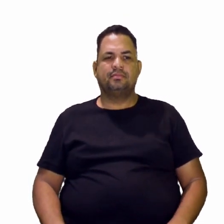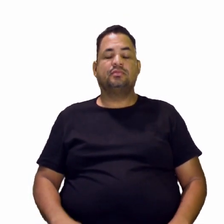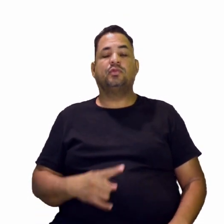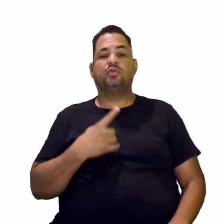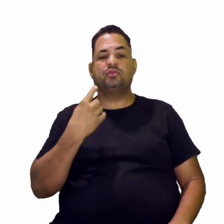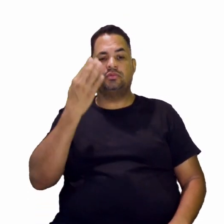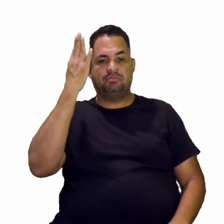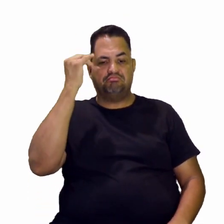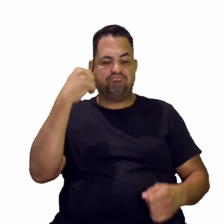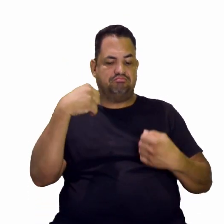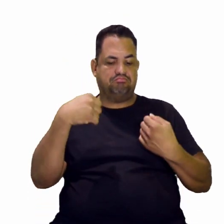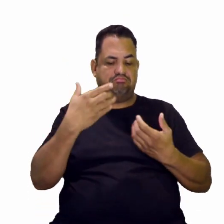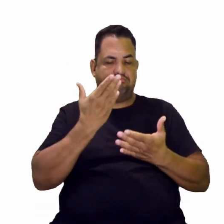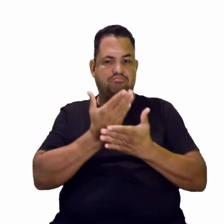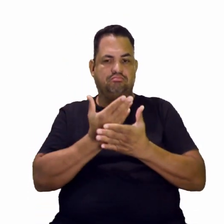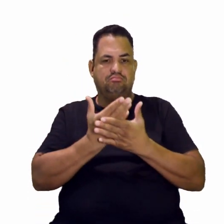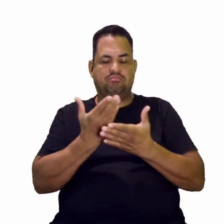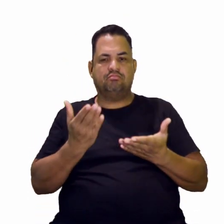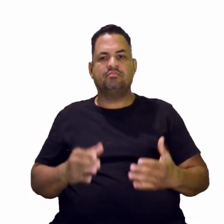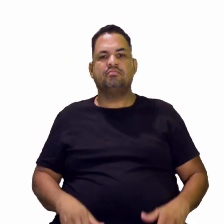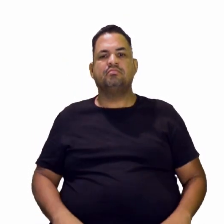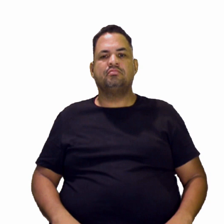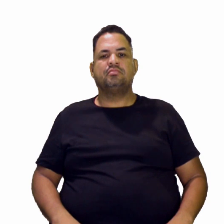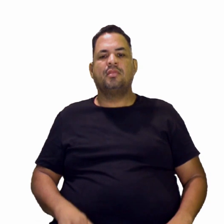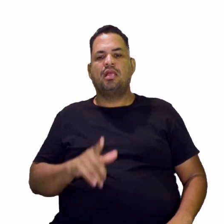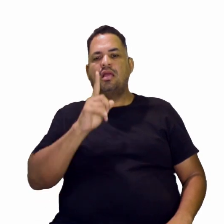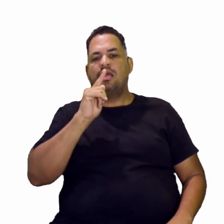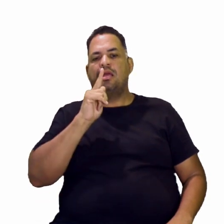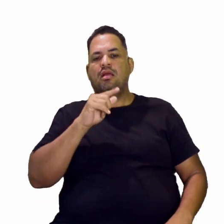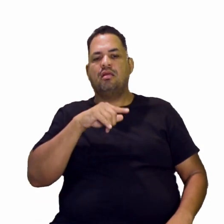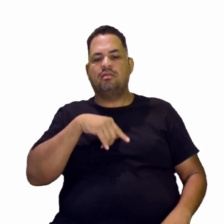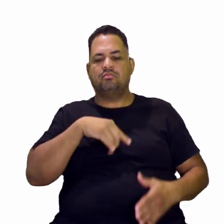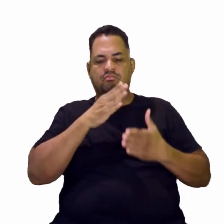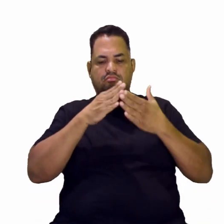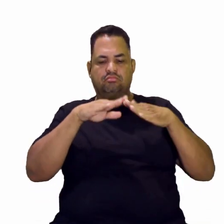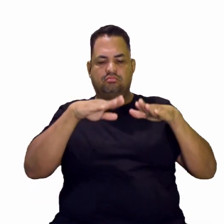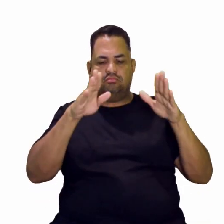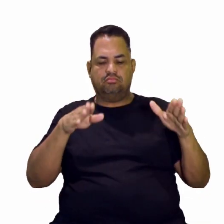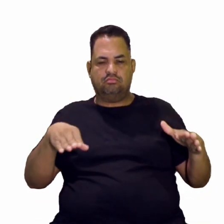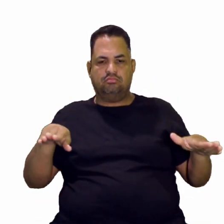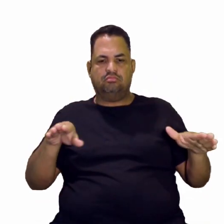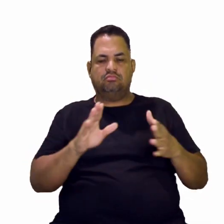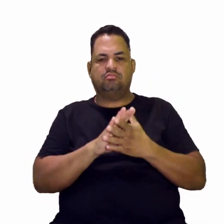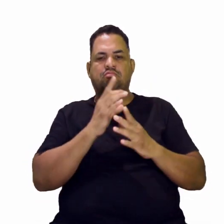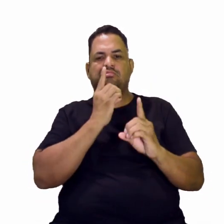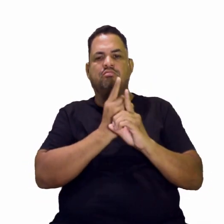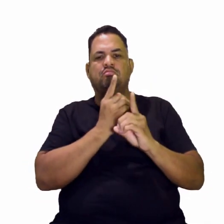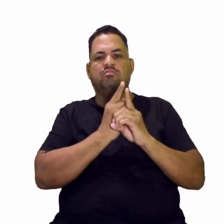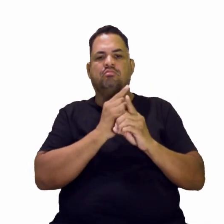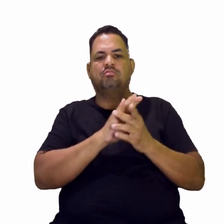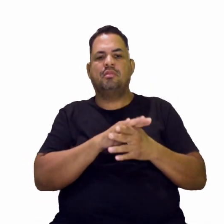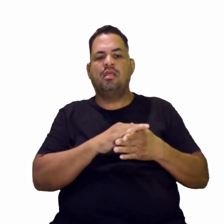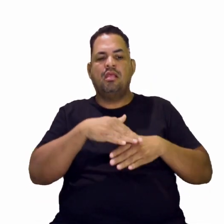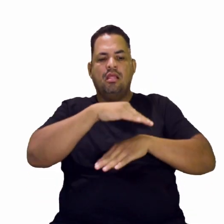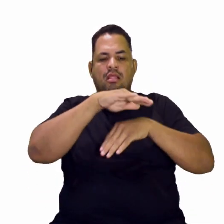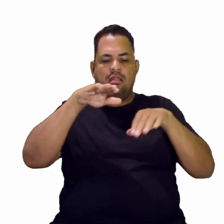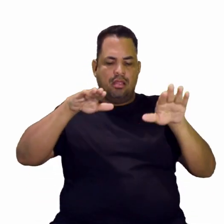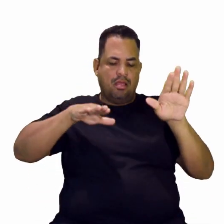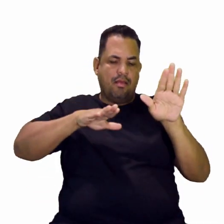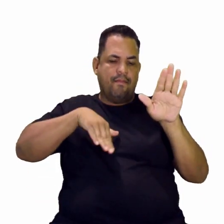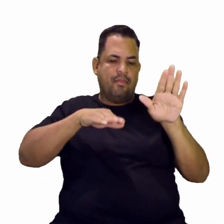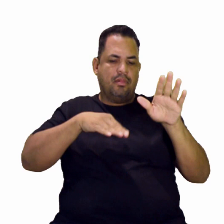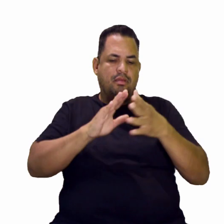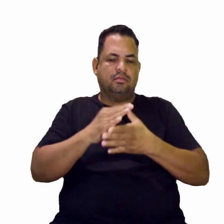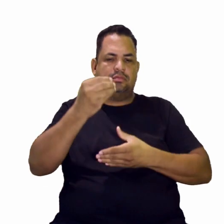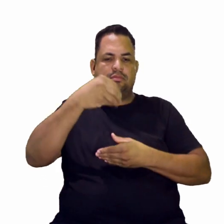sabe, não precisa estudar para isso, mas a gente sabe que a água salgada, a água dos mares, a gente vai encontrar ali no litoral, né?